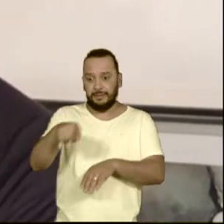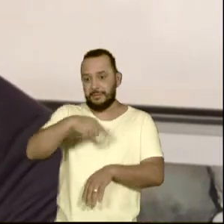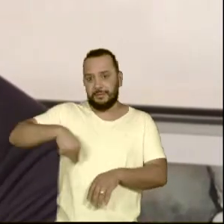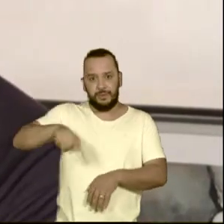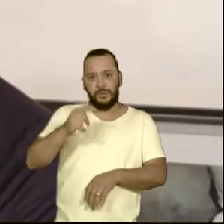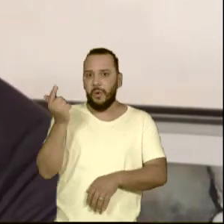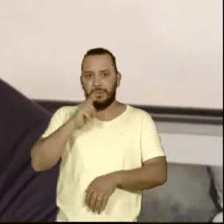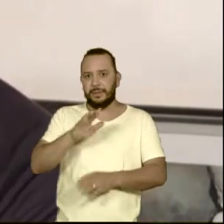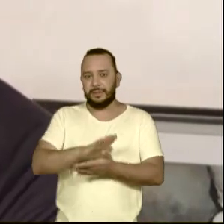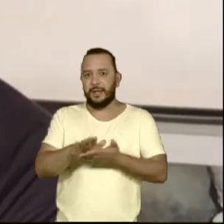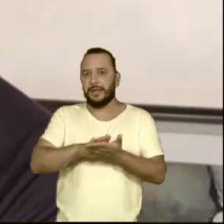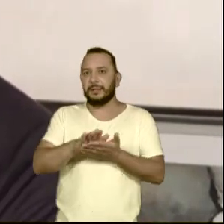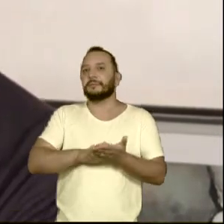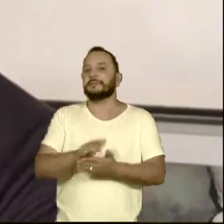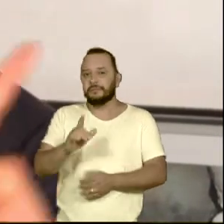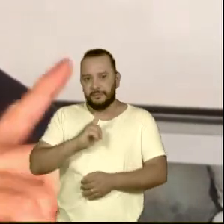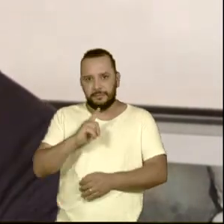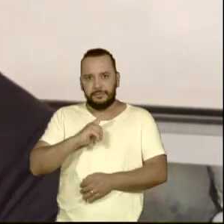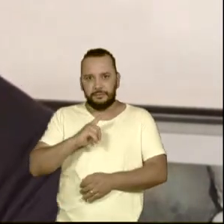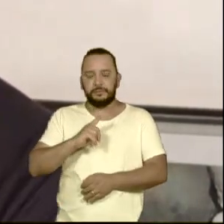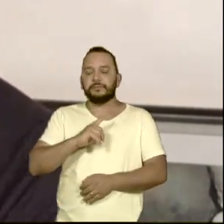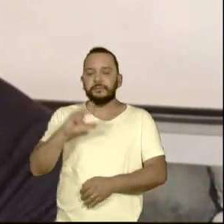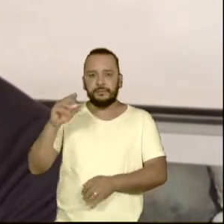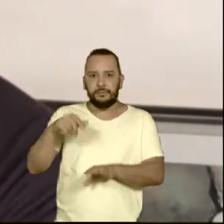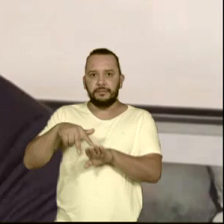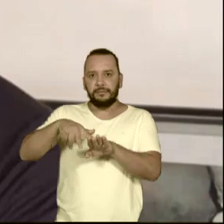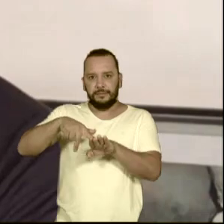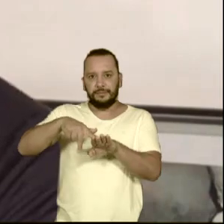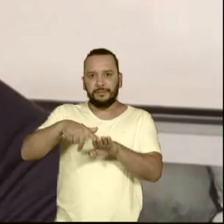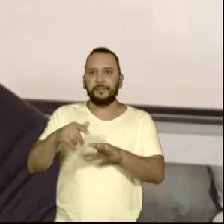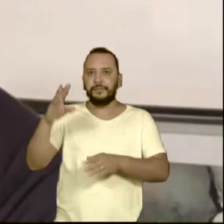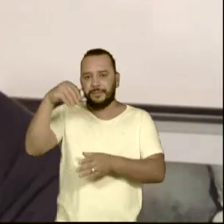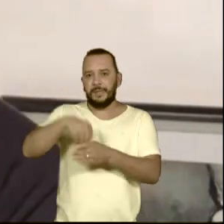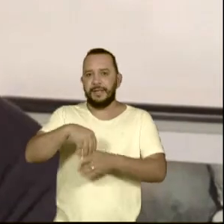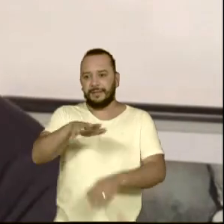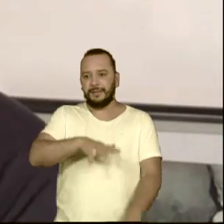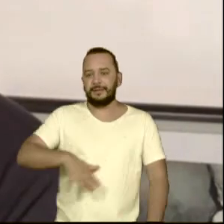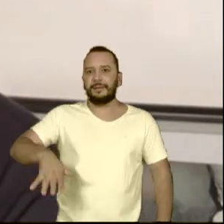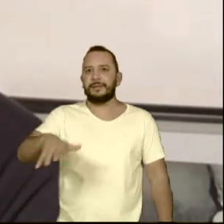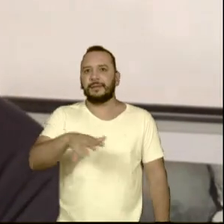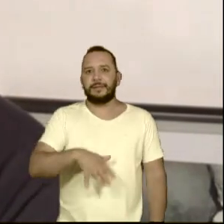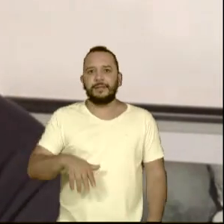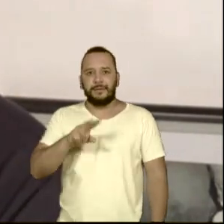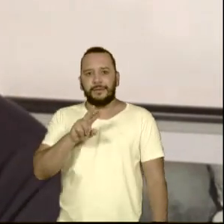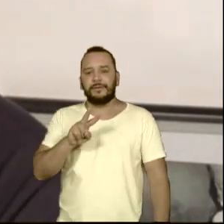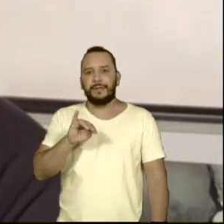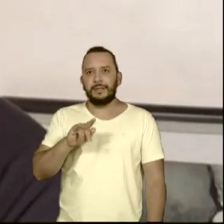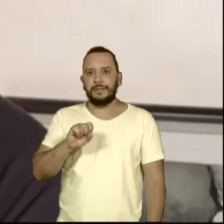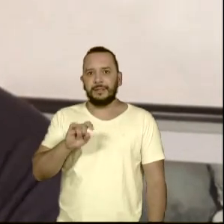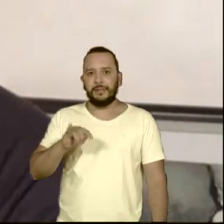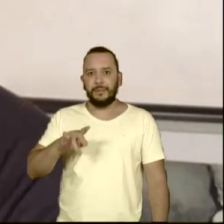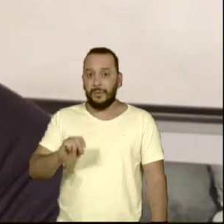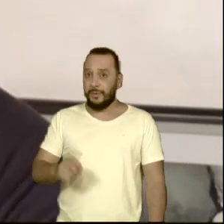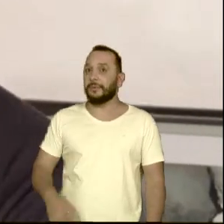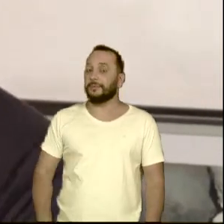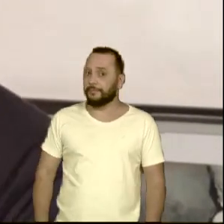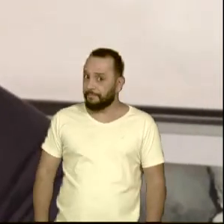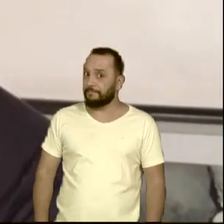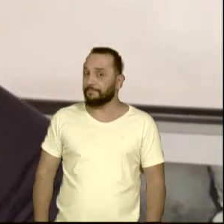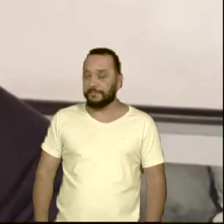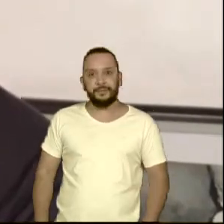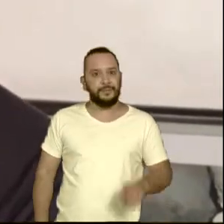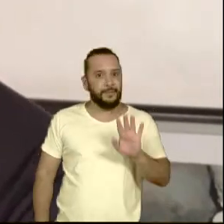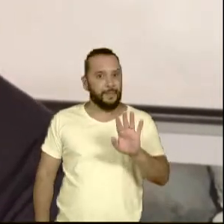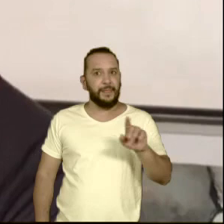cenas também, é fácil de encontrar, do Garibaldo andando de skate dentro do cenário do Vila César. Vale também